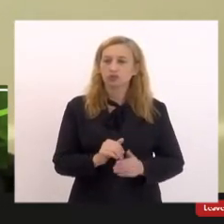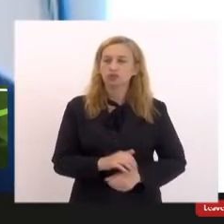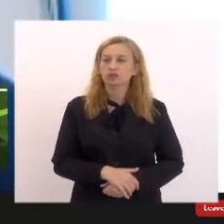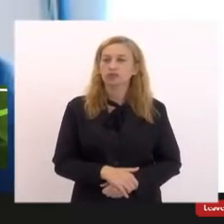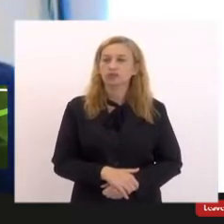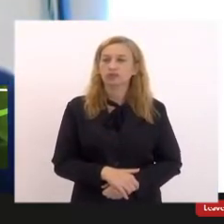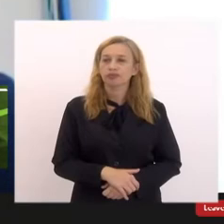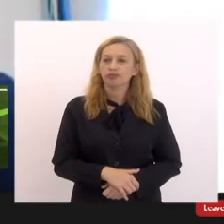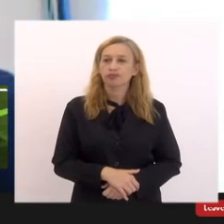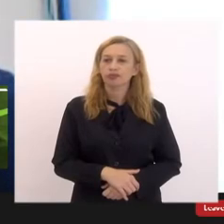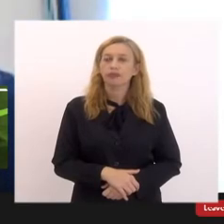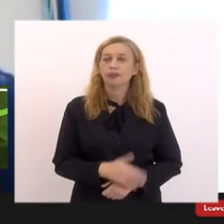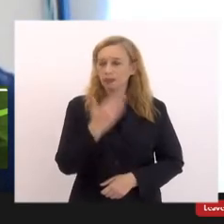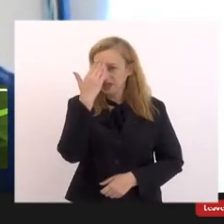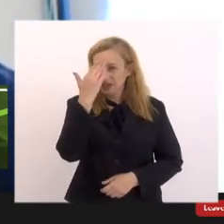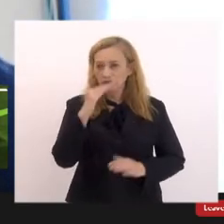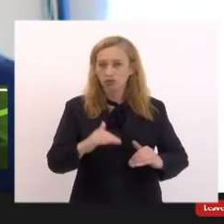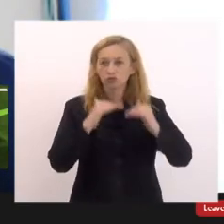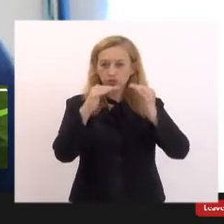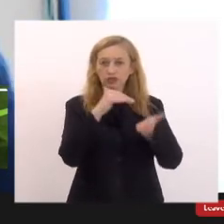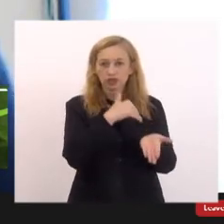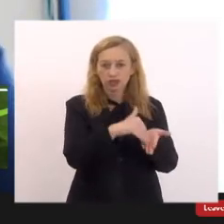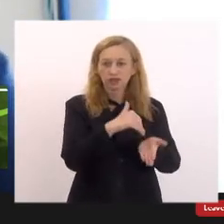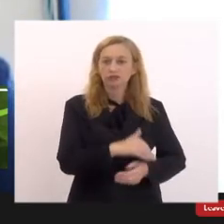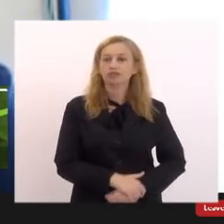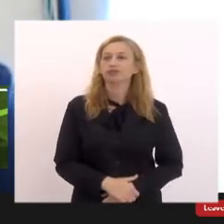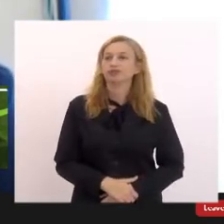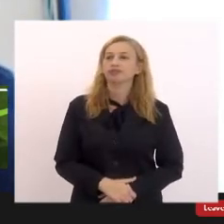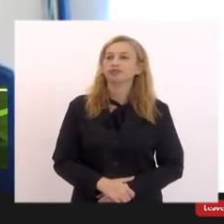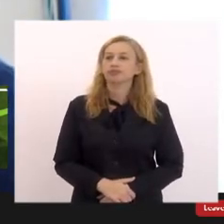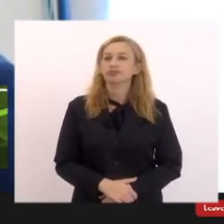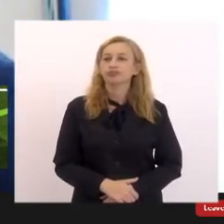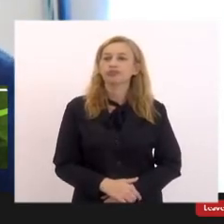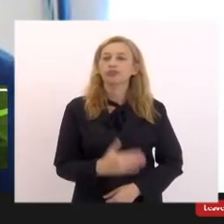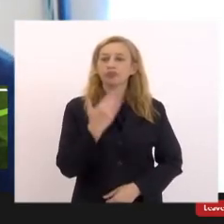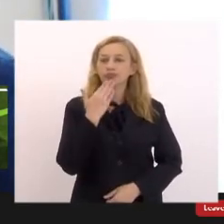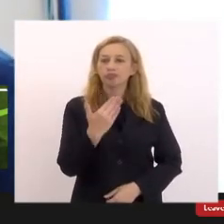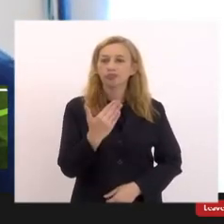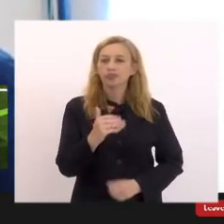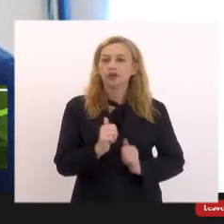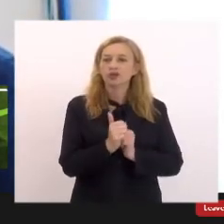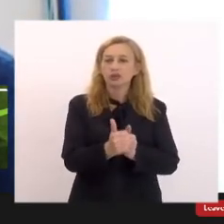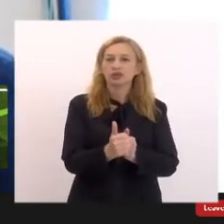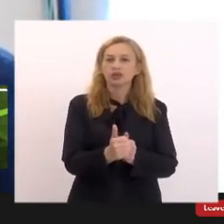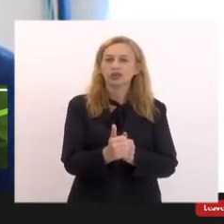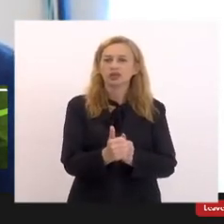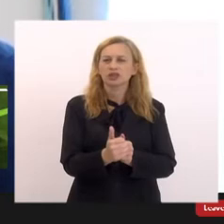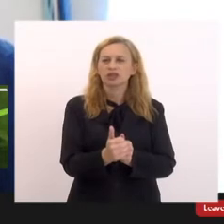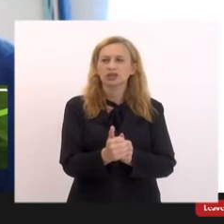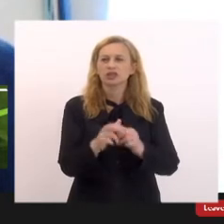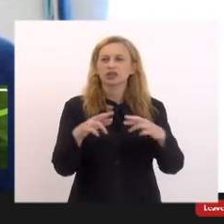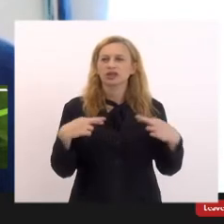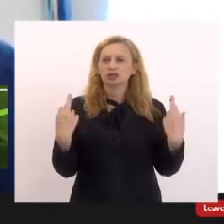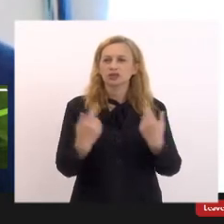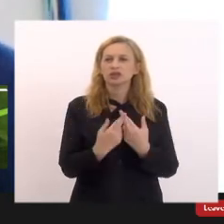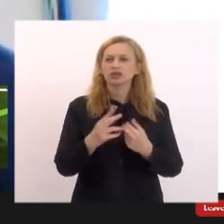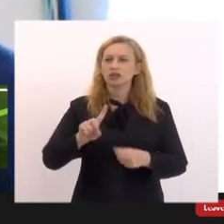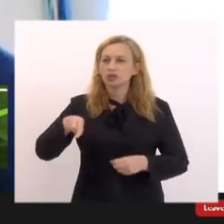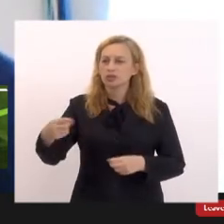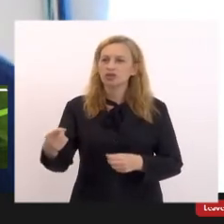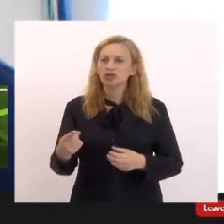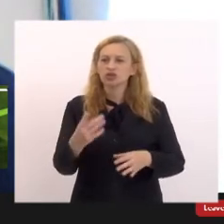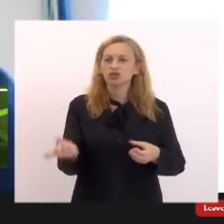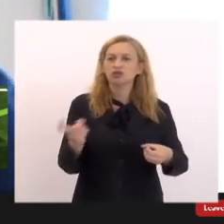Obrigado, subsecretário. É, peço que fique aqui acompanhando a audiência, né? Mais para frente a gente volta a